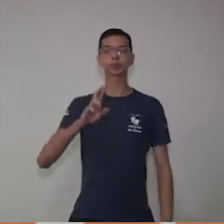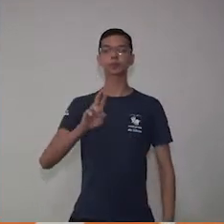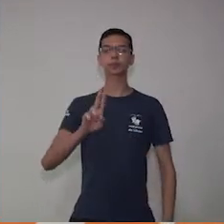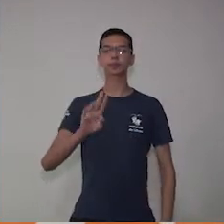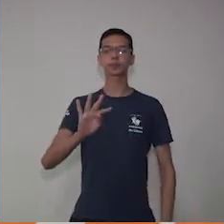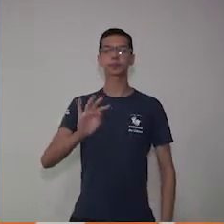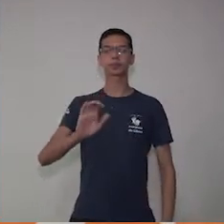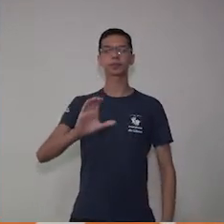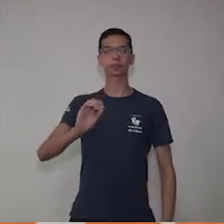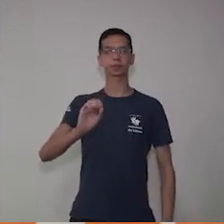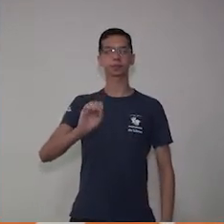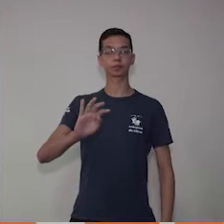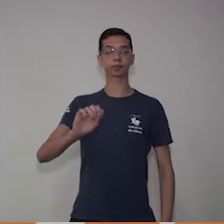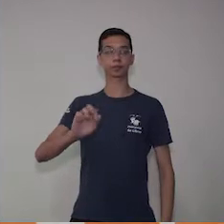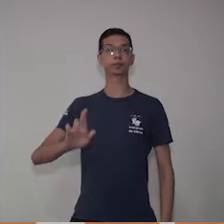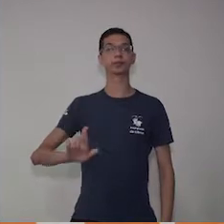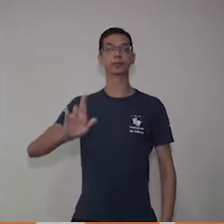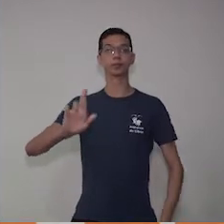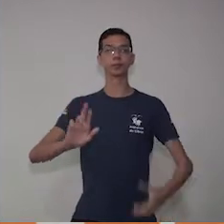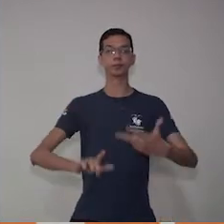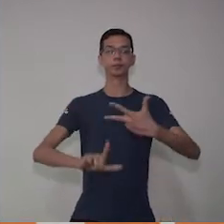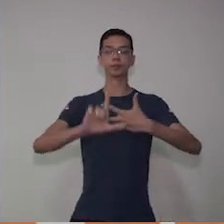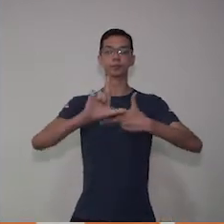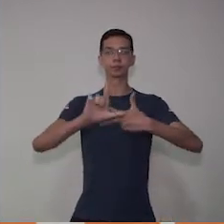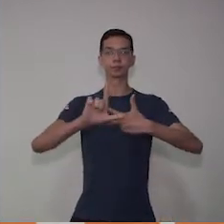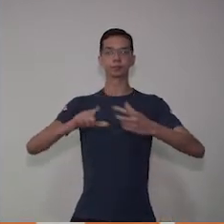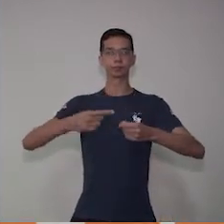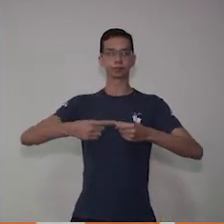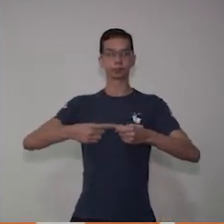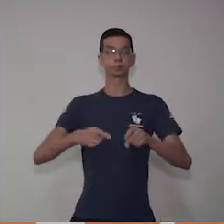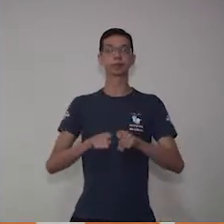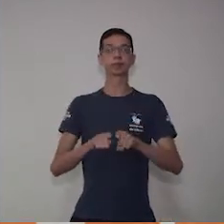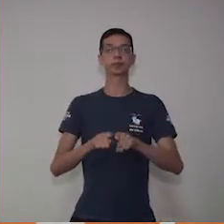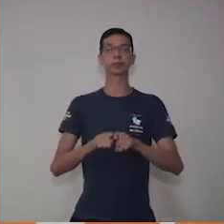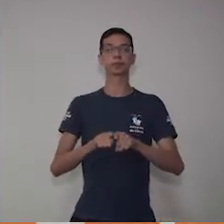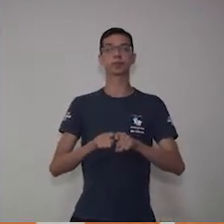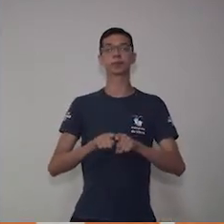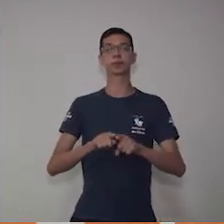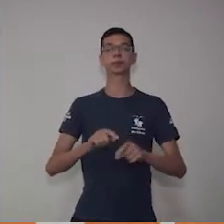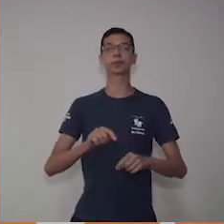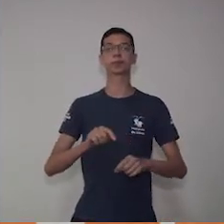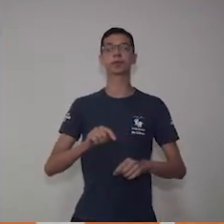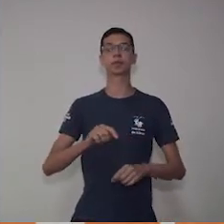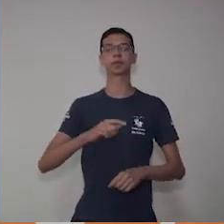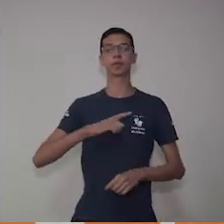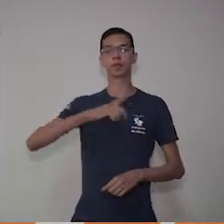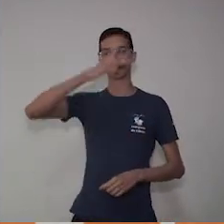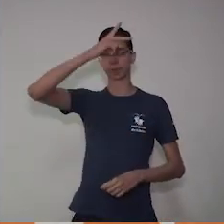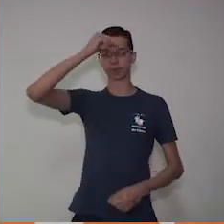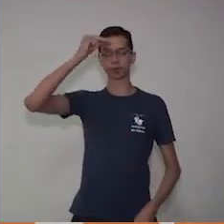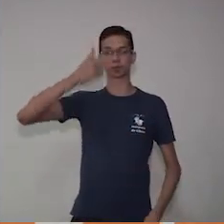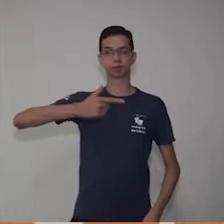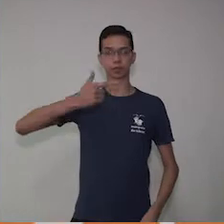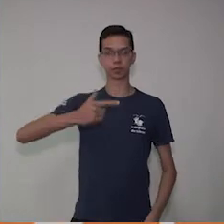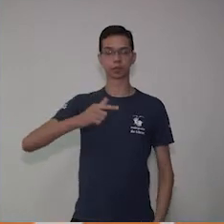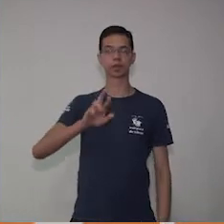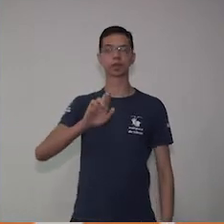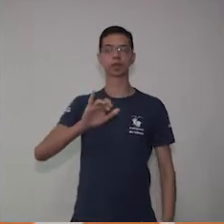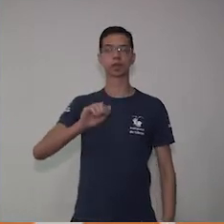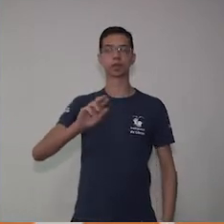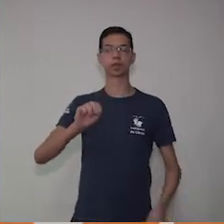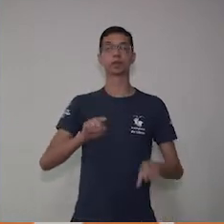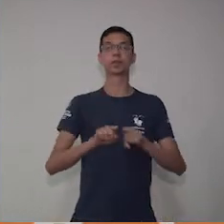o Legislativo Municipal, o vice-prefeito Ricardo Nunes, secretária Berenice Janela, de